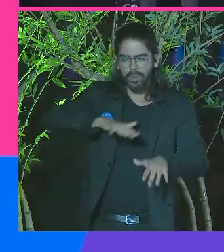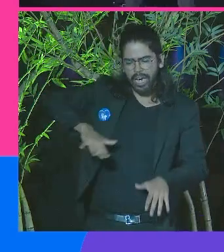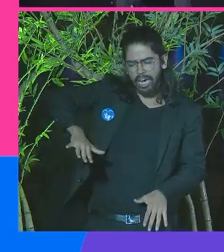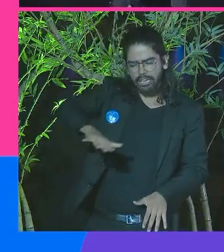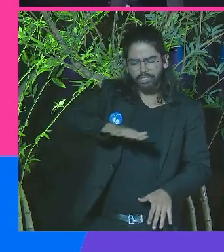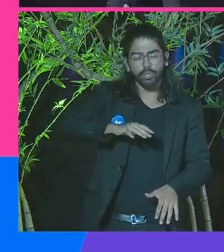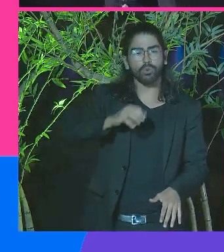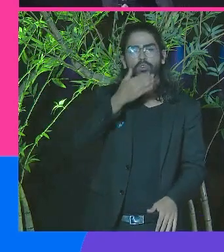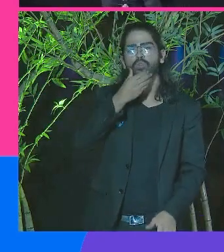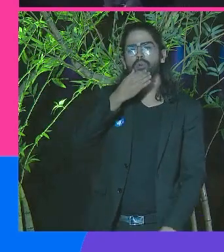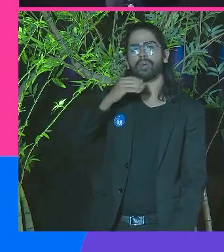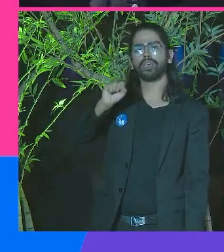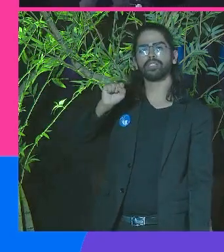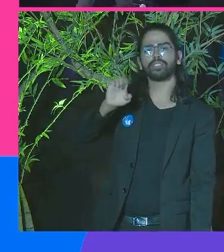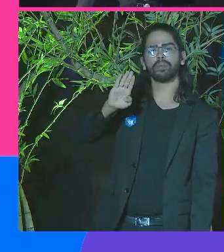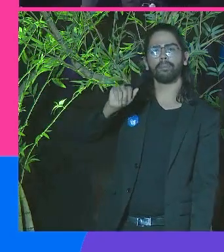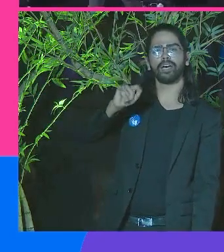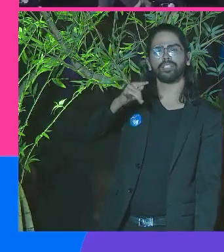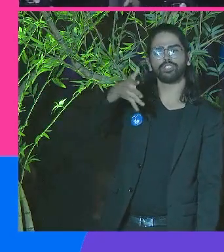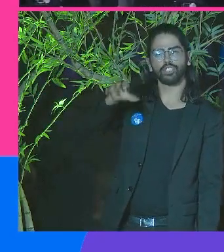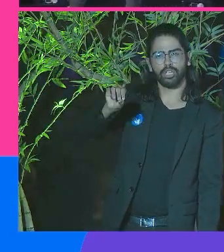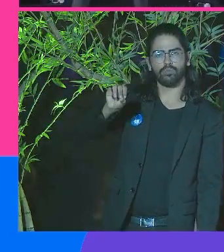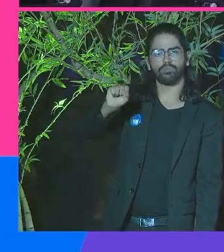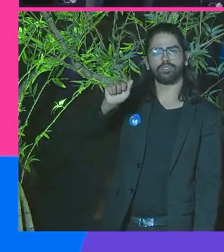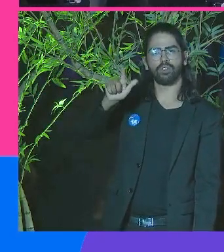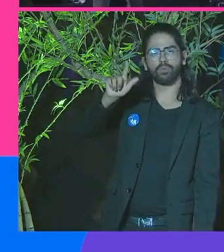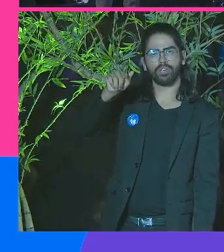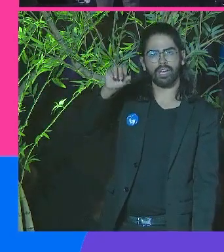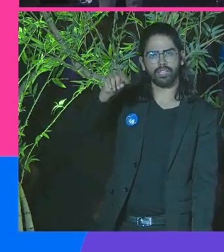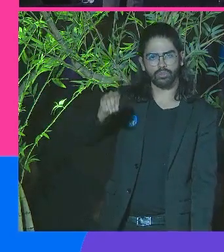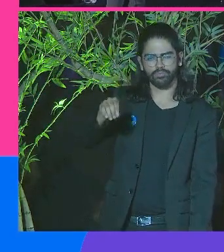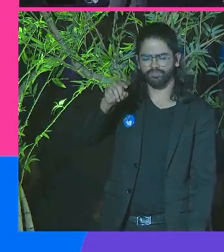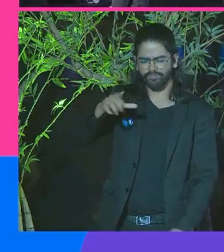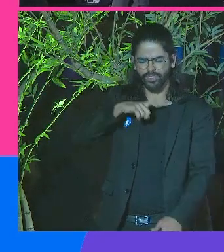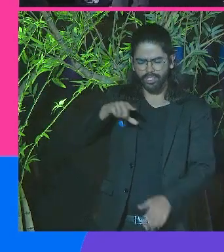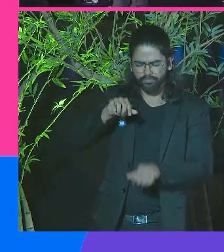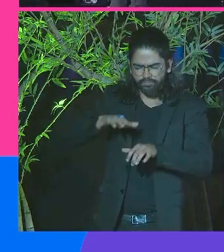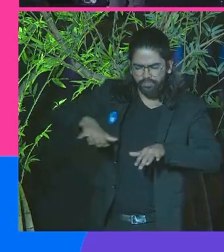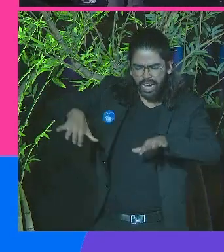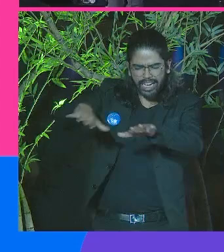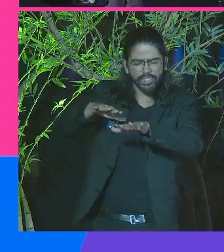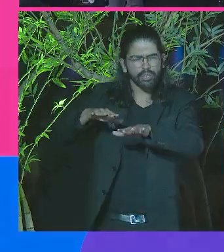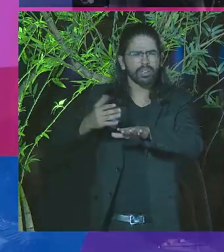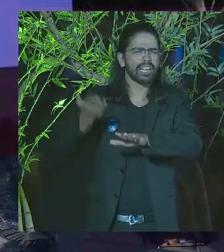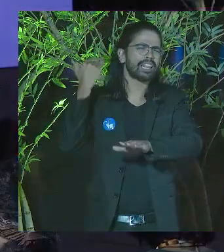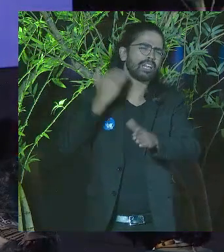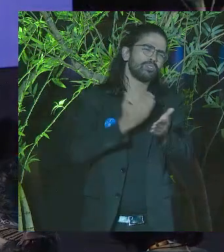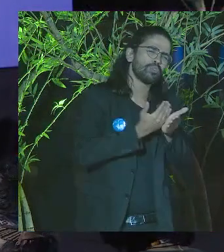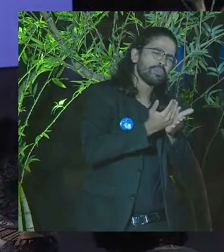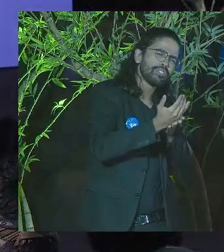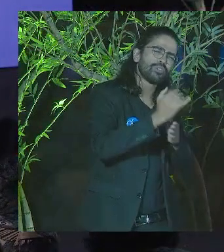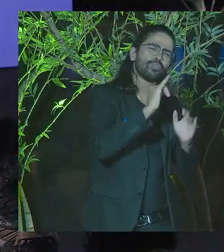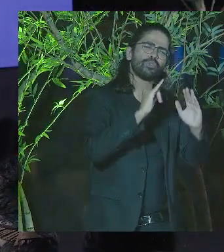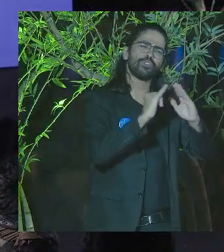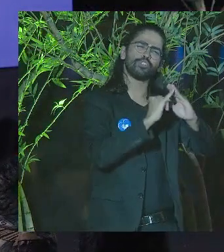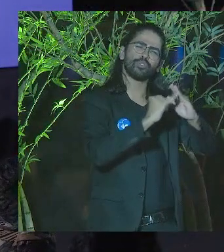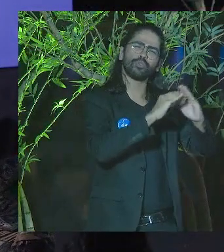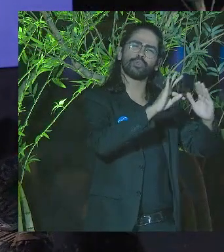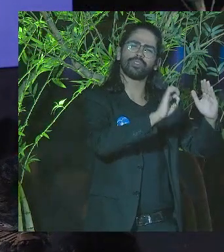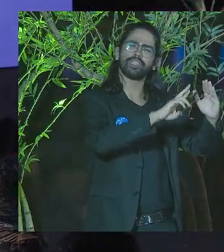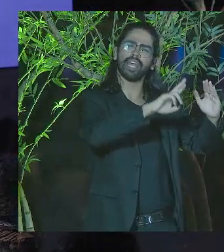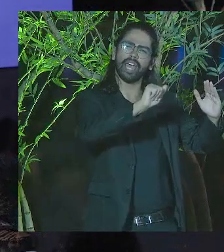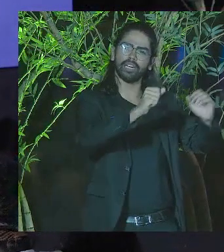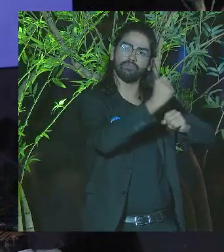fotógrafo Sebastião Salgado, junto com a sua esposa, recebeu ali no início do Instituto Terra, em